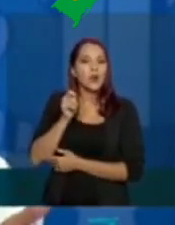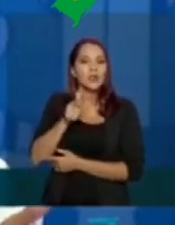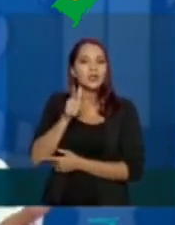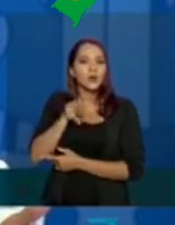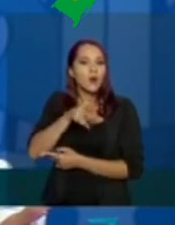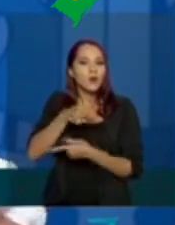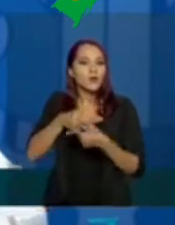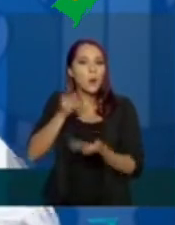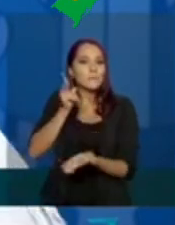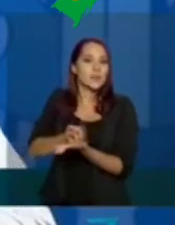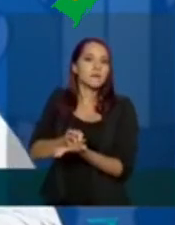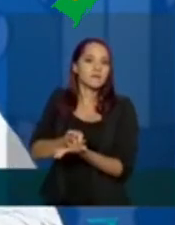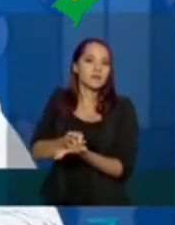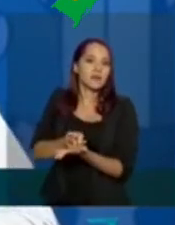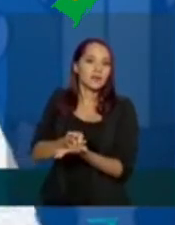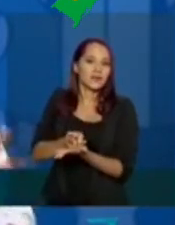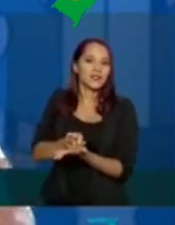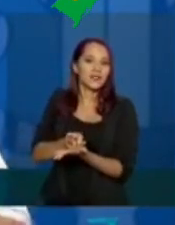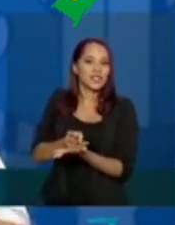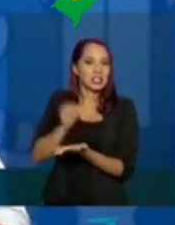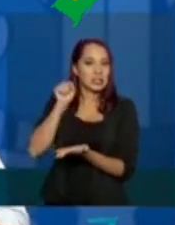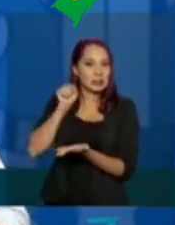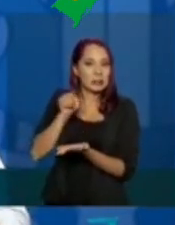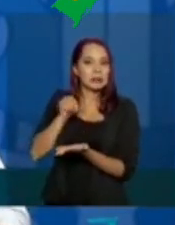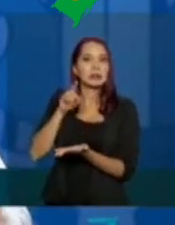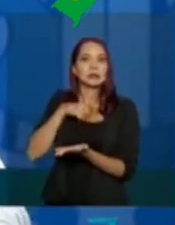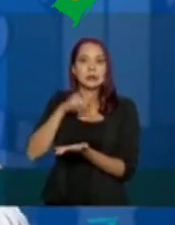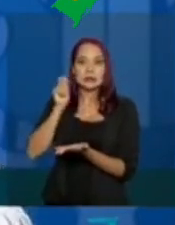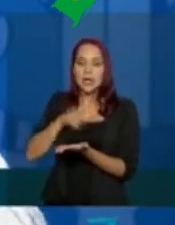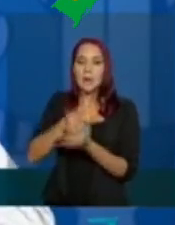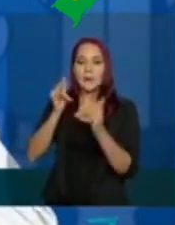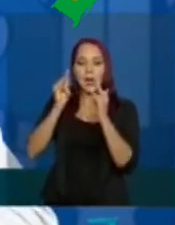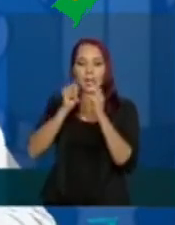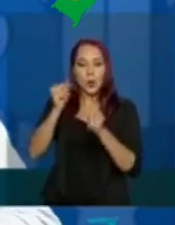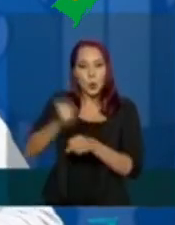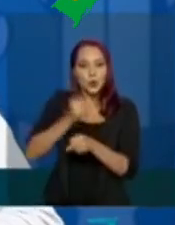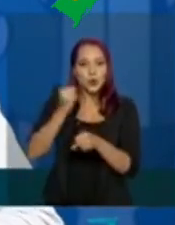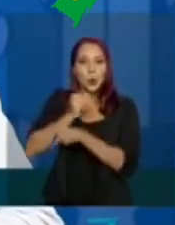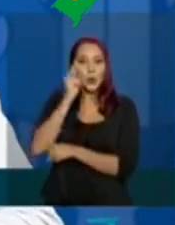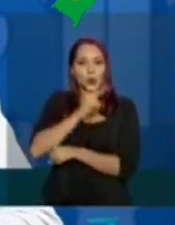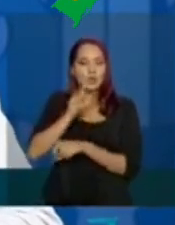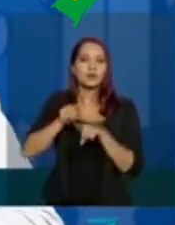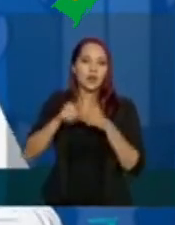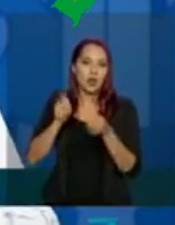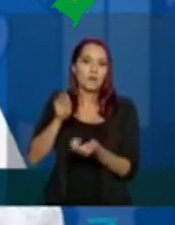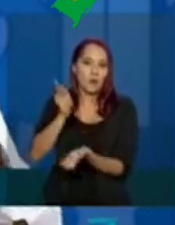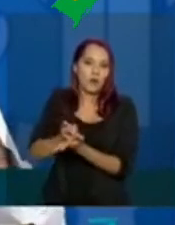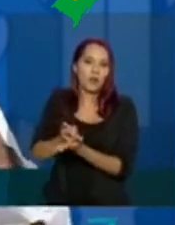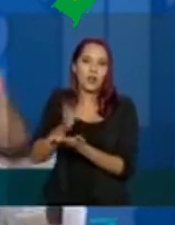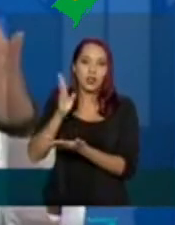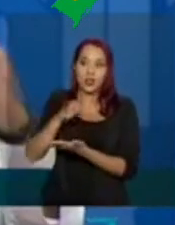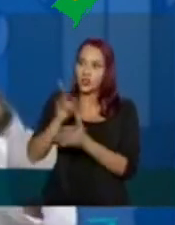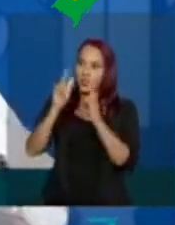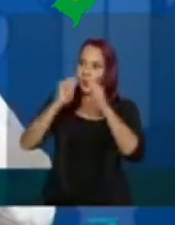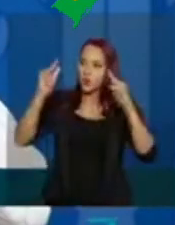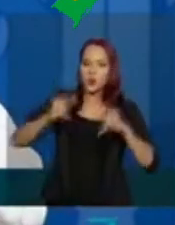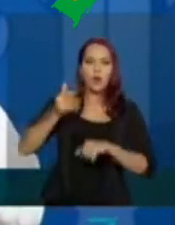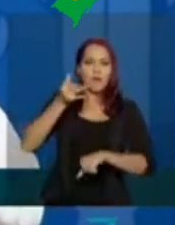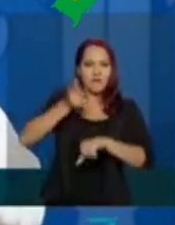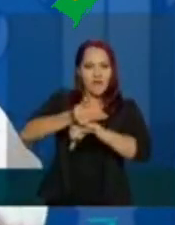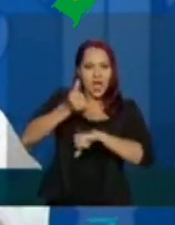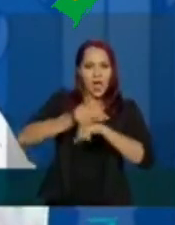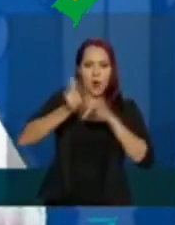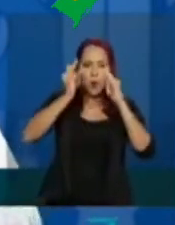coisa permanente, não é isso? Ele serve para de campanha, mas ele é uma coisa permanente. O nosso é uma estrutura metálica com